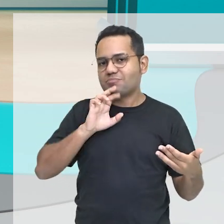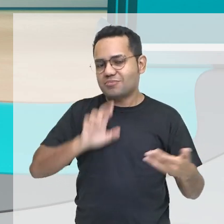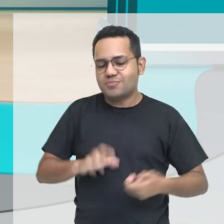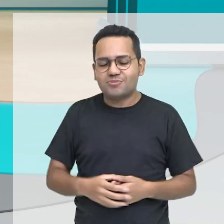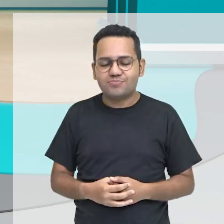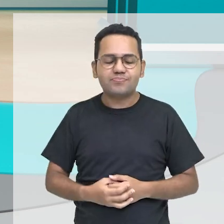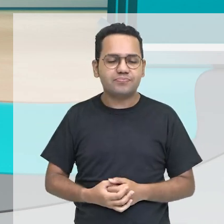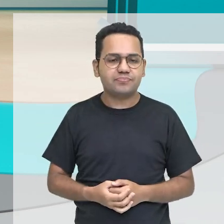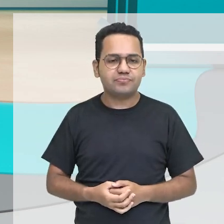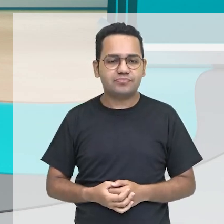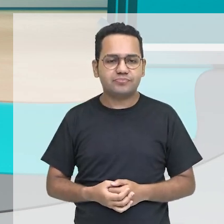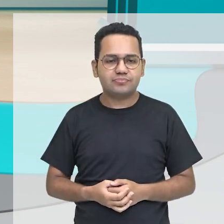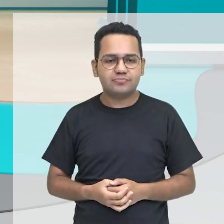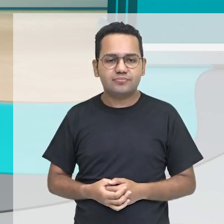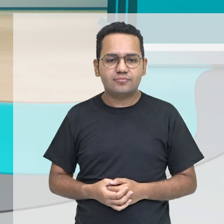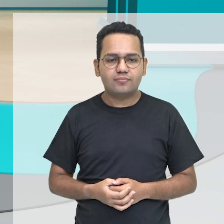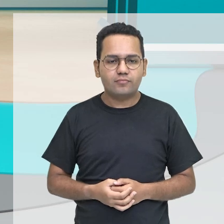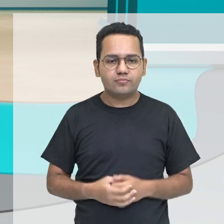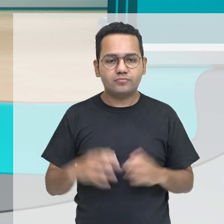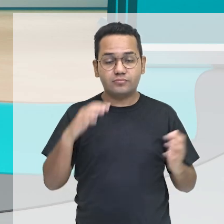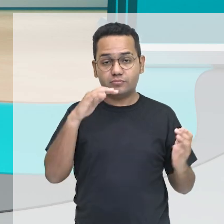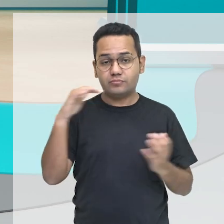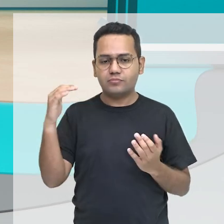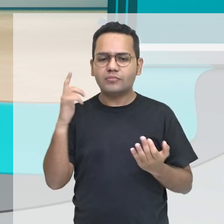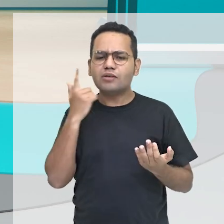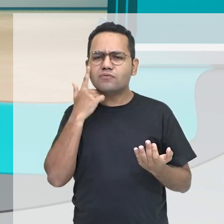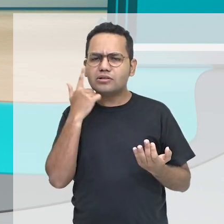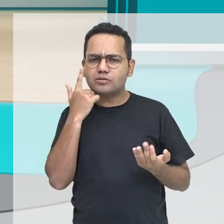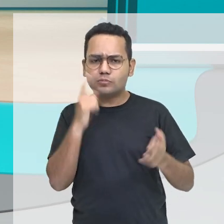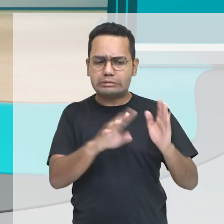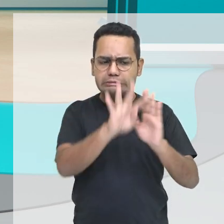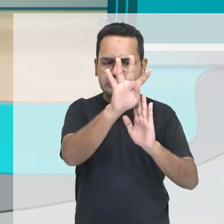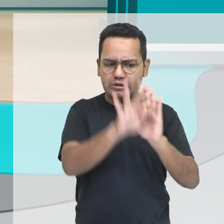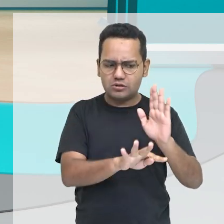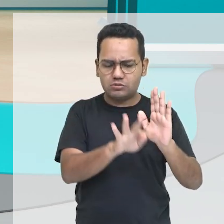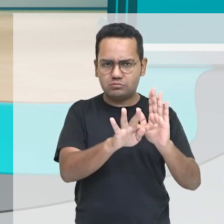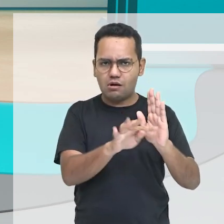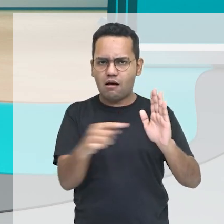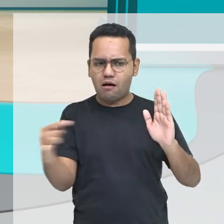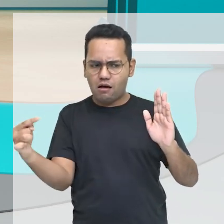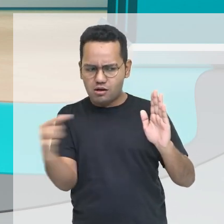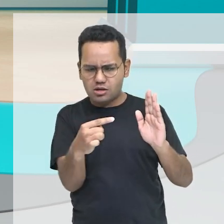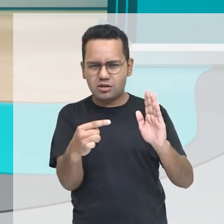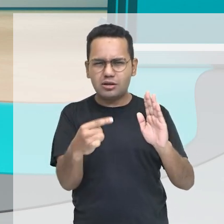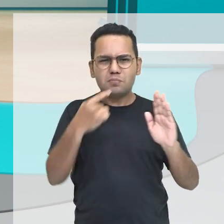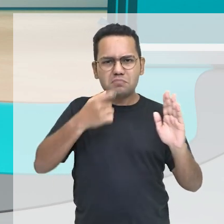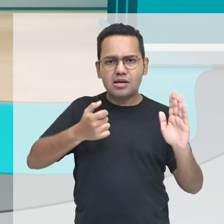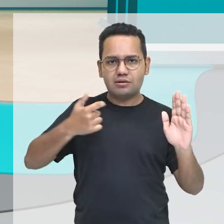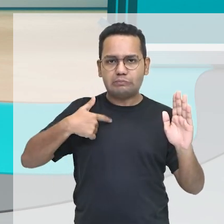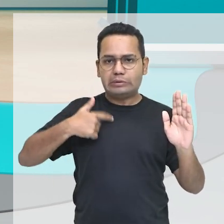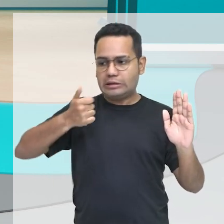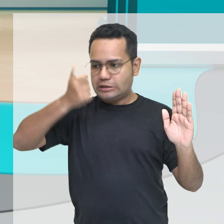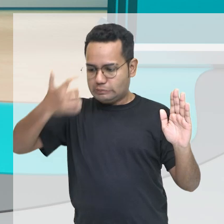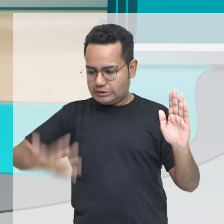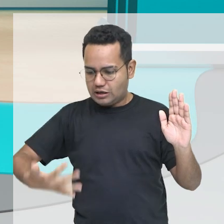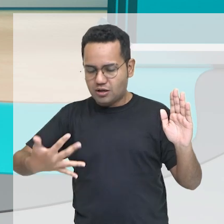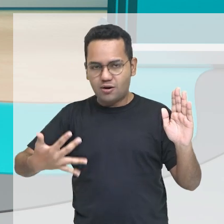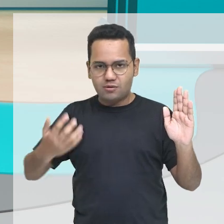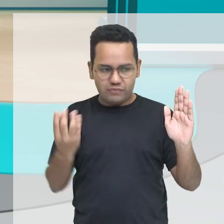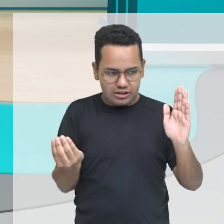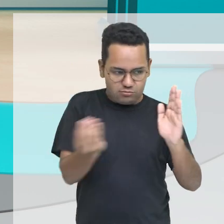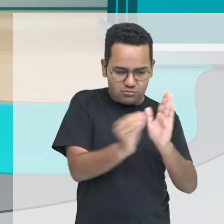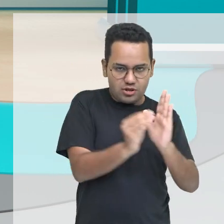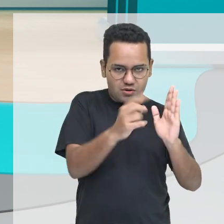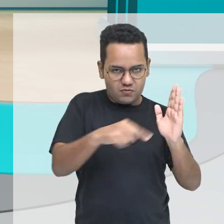para vocês alguns textos que vão ilustrar isso que eu acabei de falar. Prestem bastante atenção